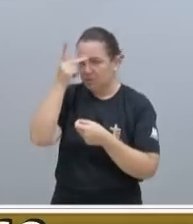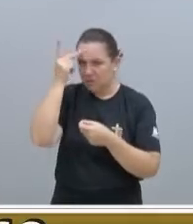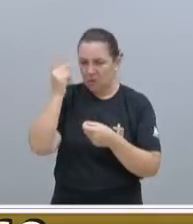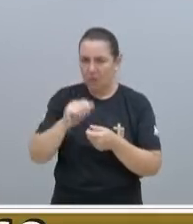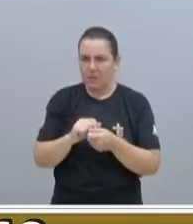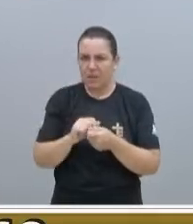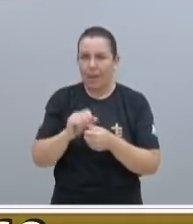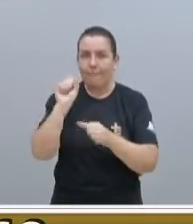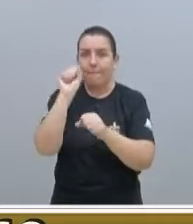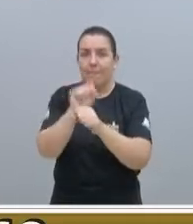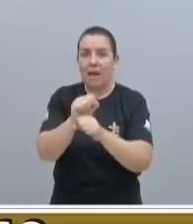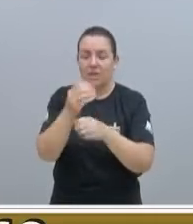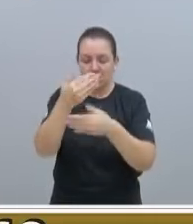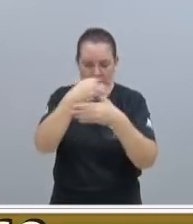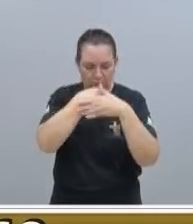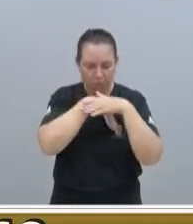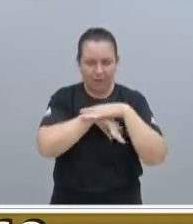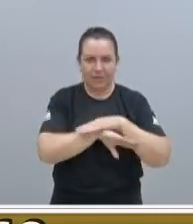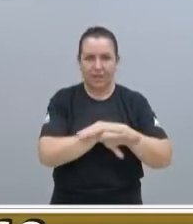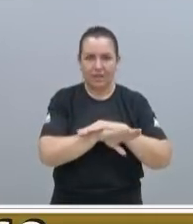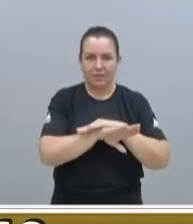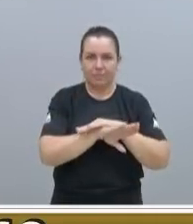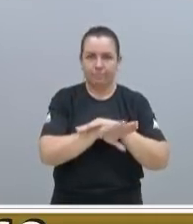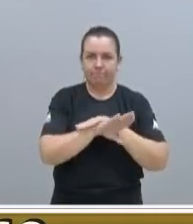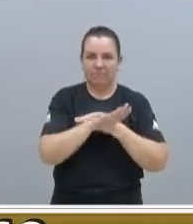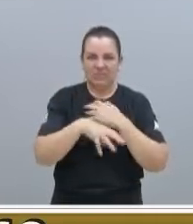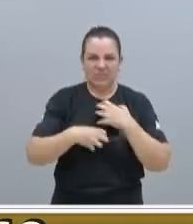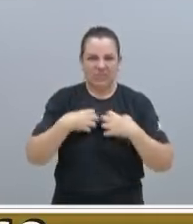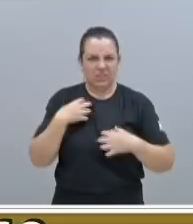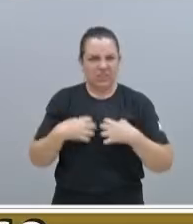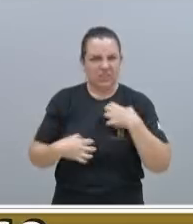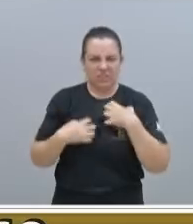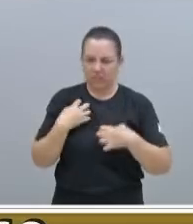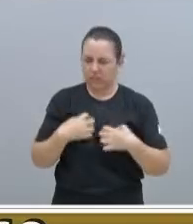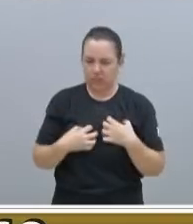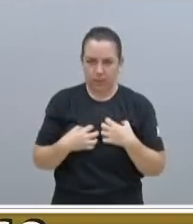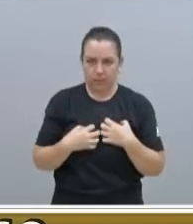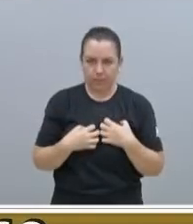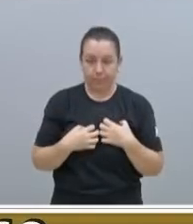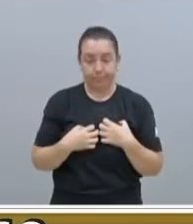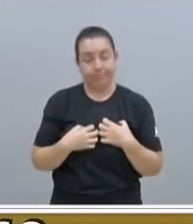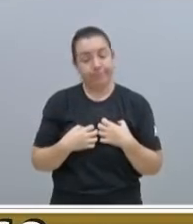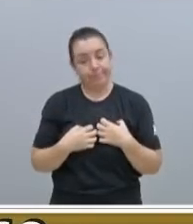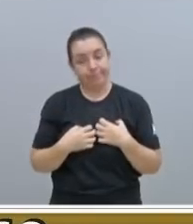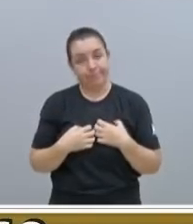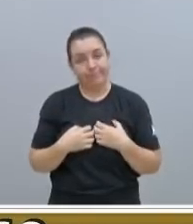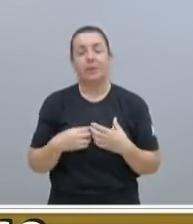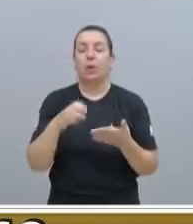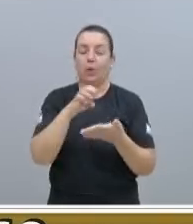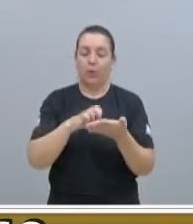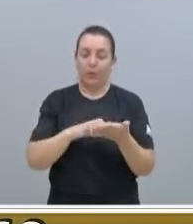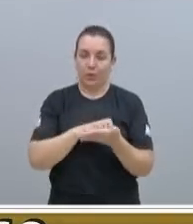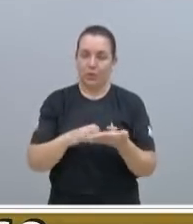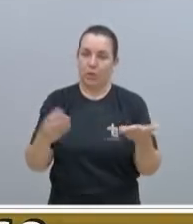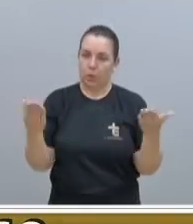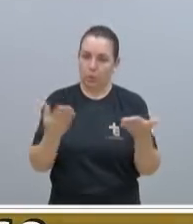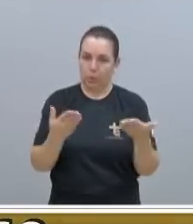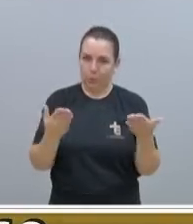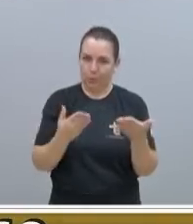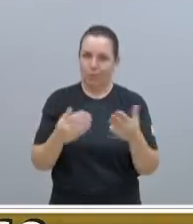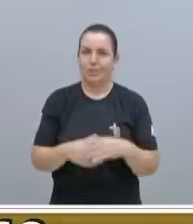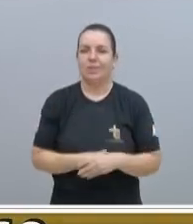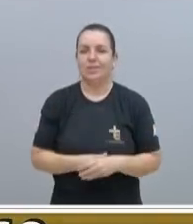de guardar rancor o evangelho 11 para quem ficar gritando